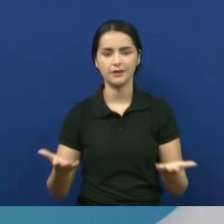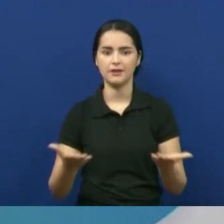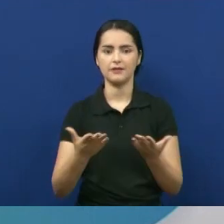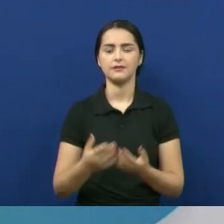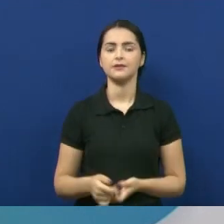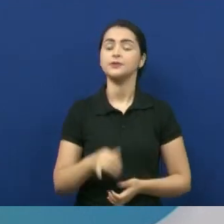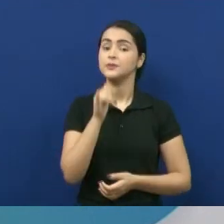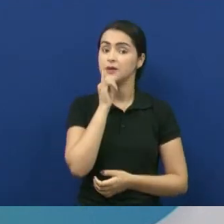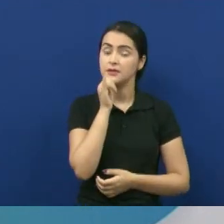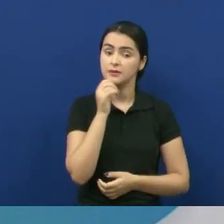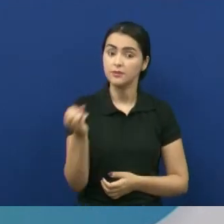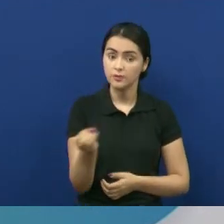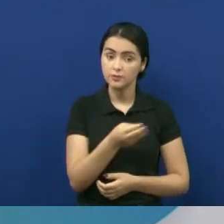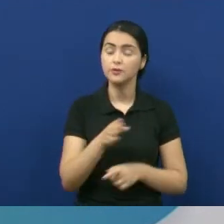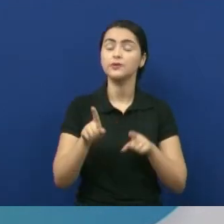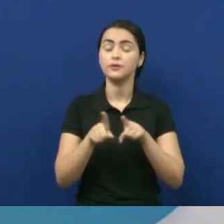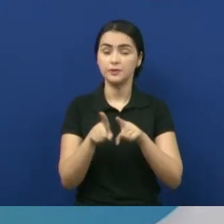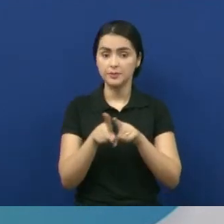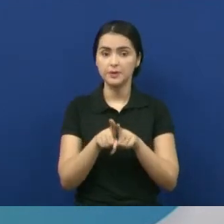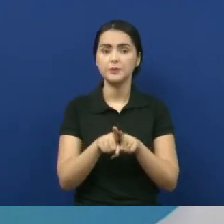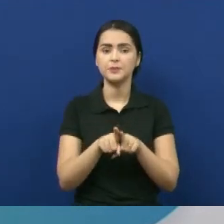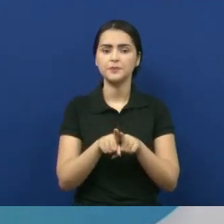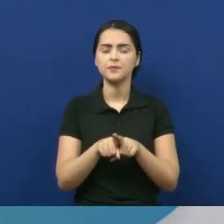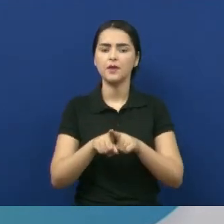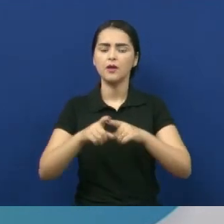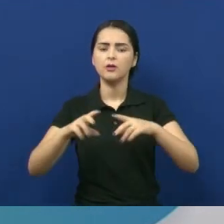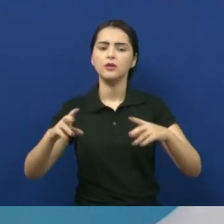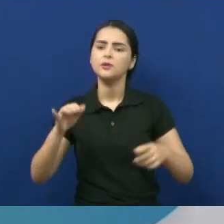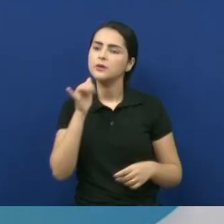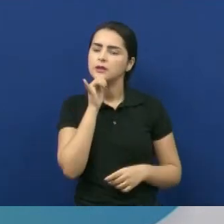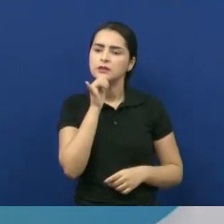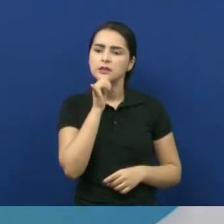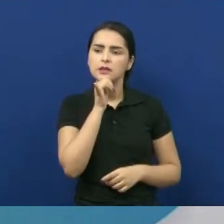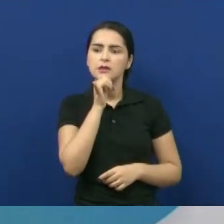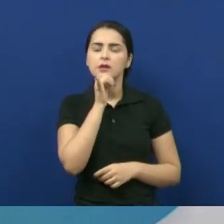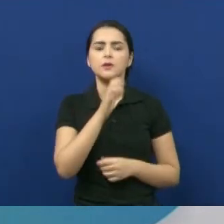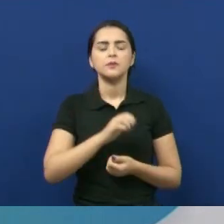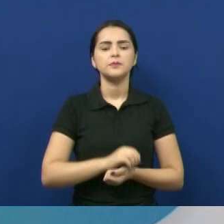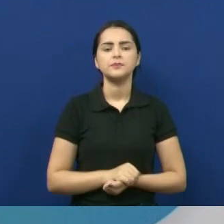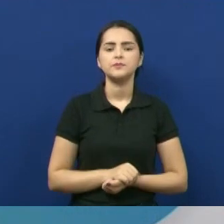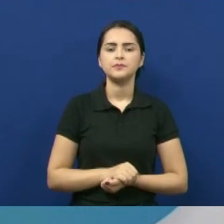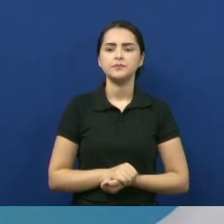base são os acidentes que nós tivemos com as